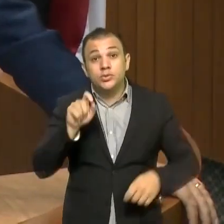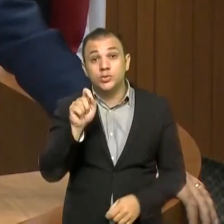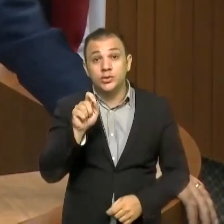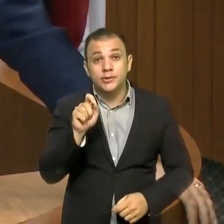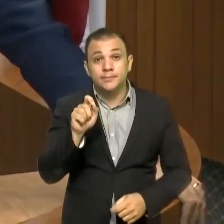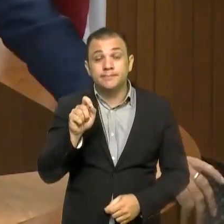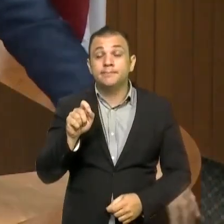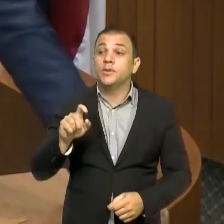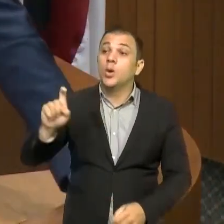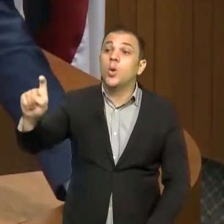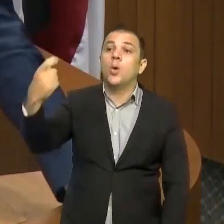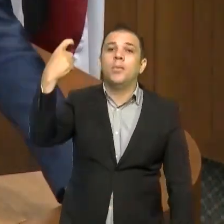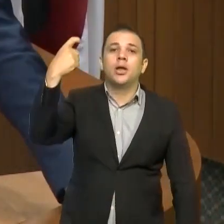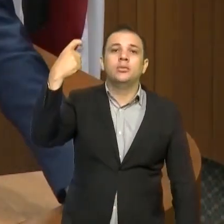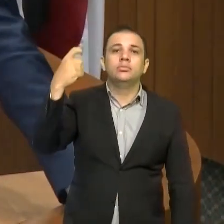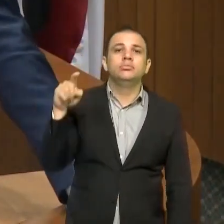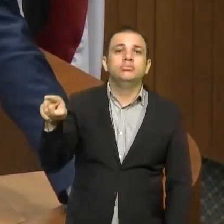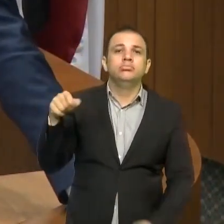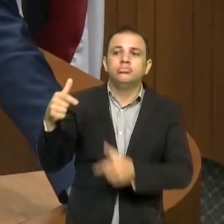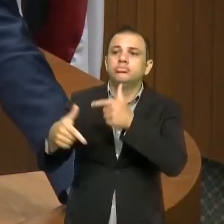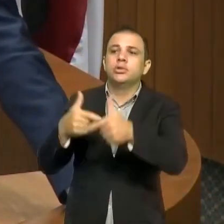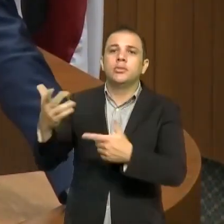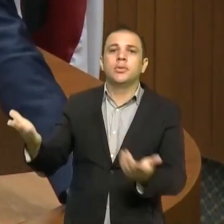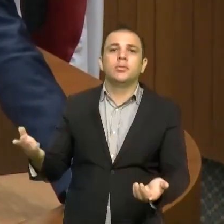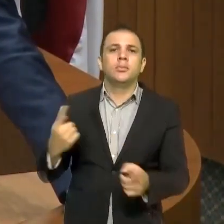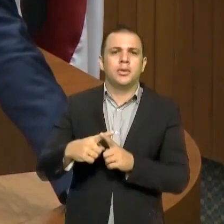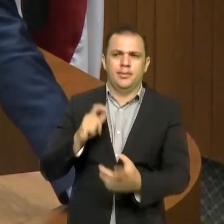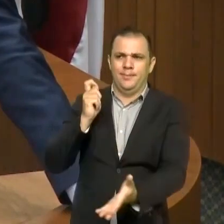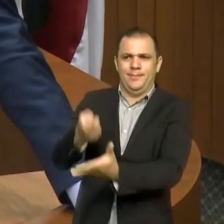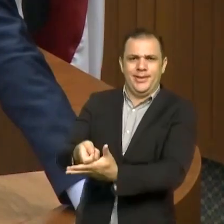por um serviço que não é prestado?